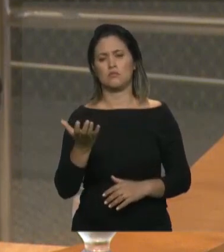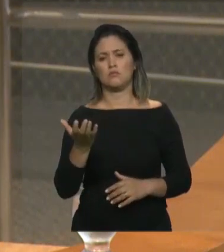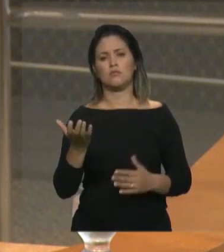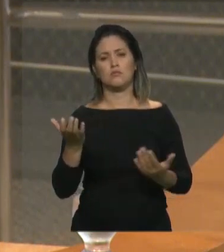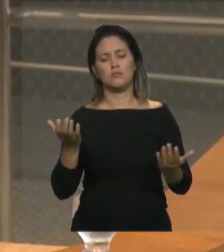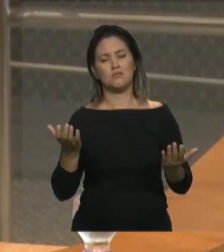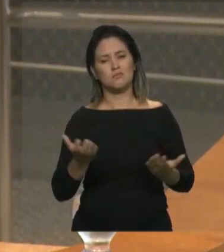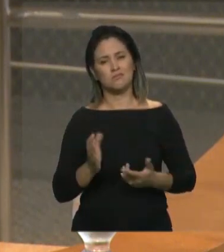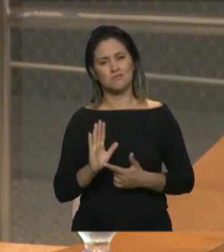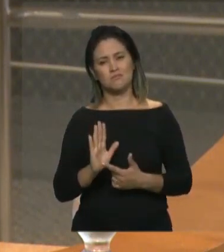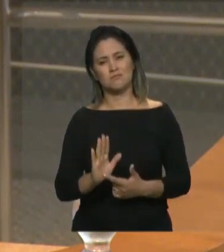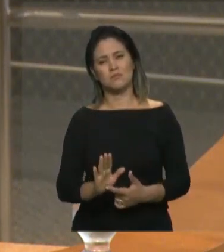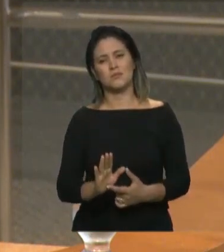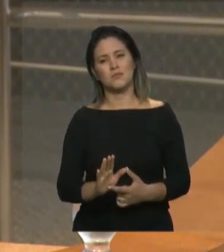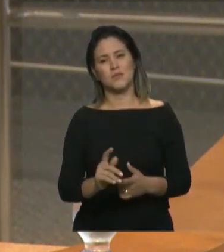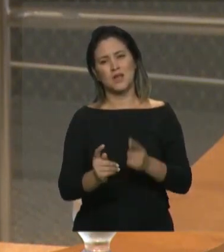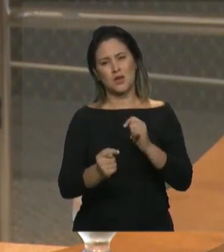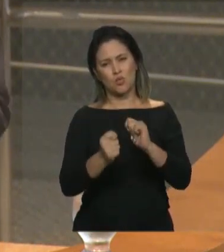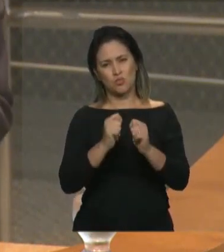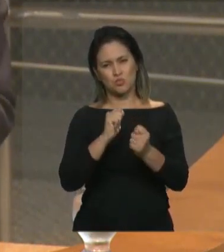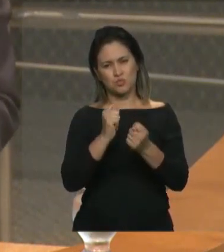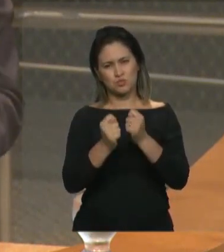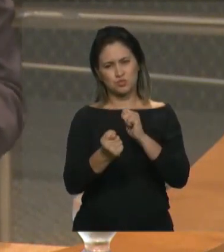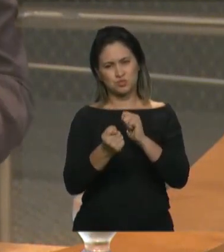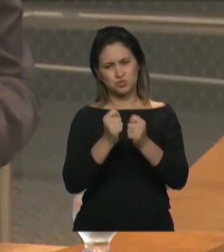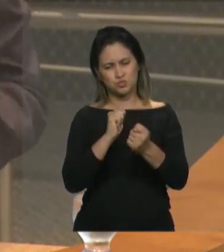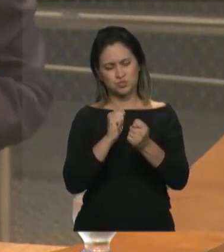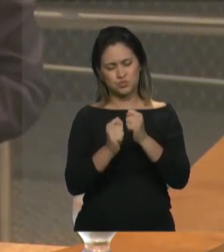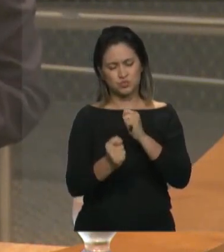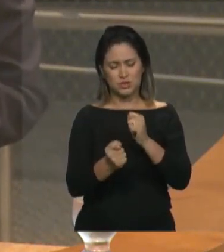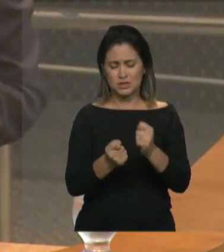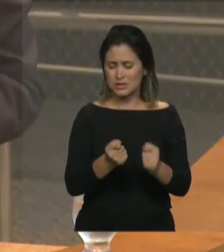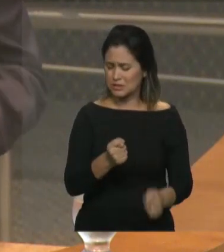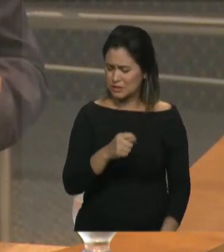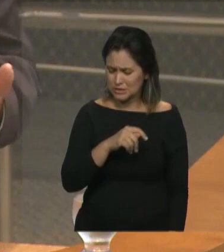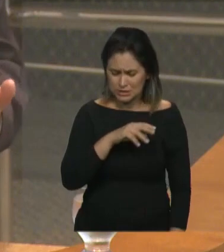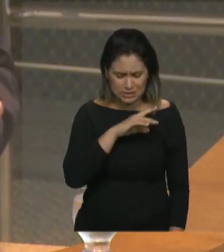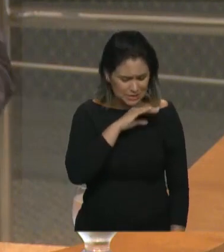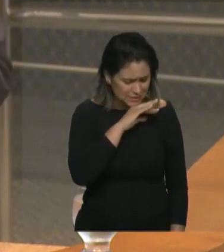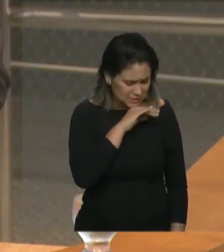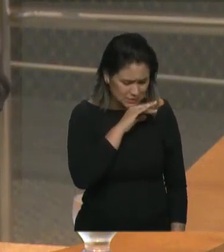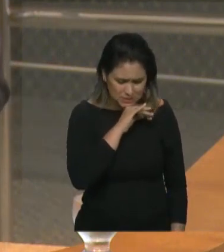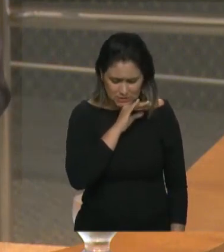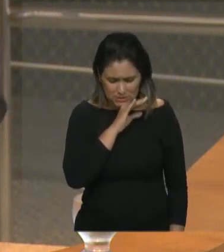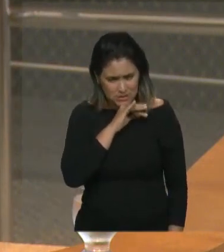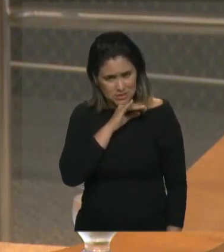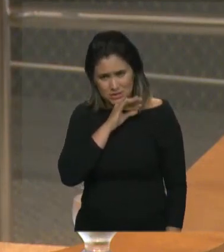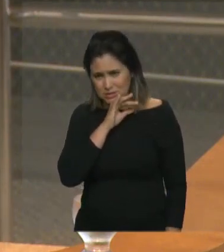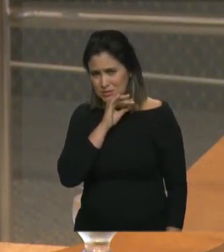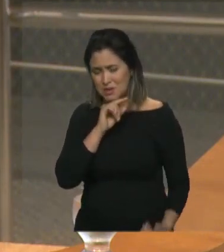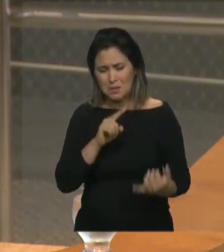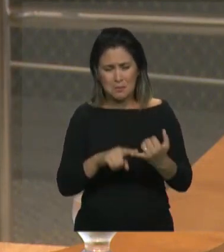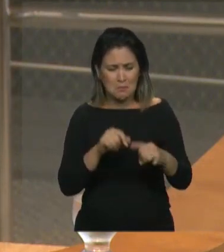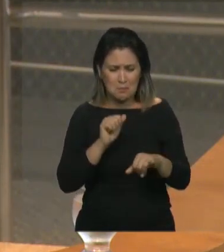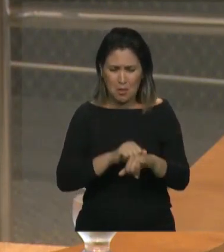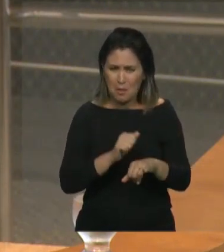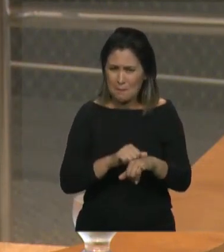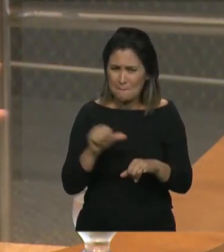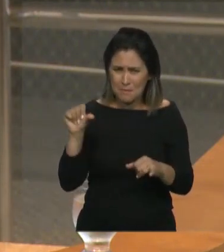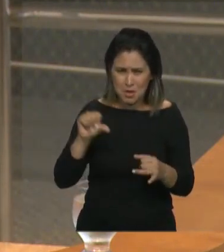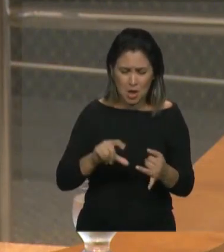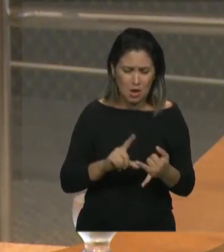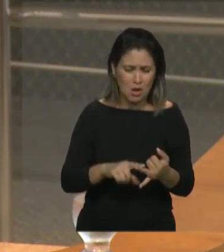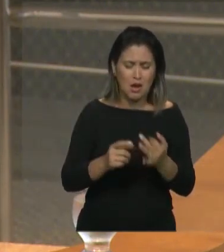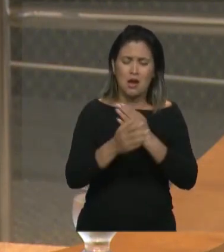ainda da sua falência, com o aumento do desemprego, com o aumento da pobreza, com o aumento dos desalentados e com a baixa de investimento